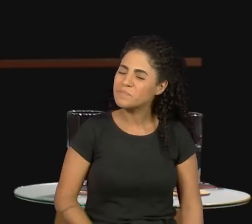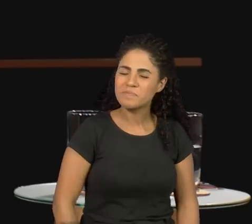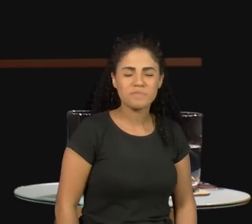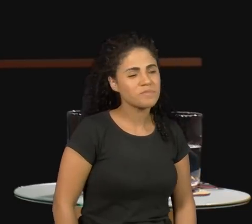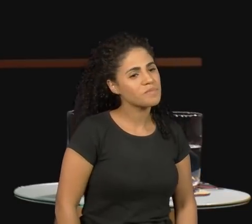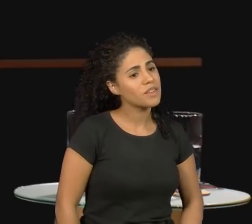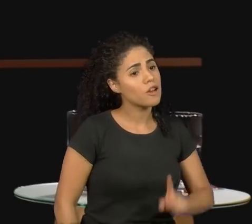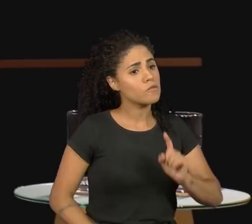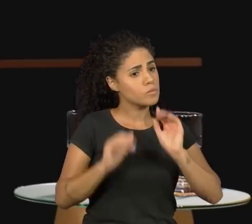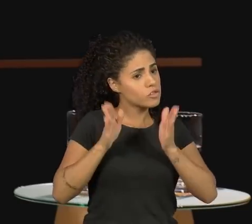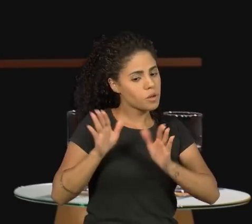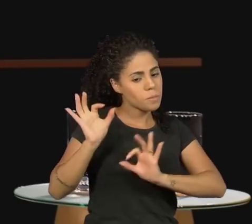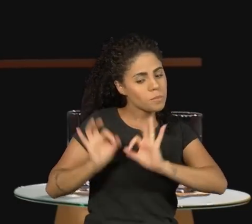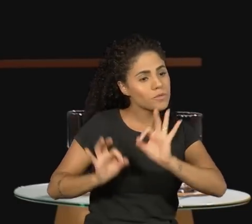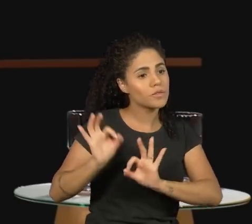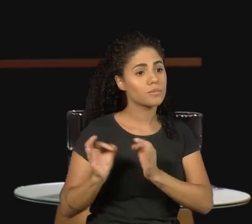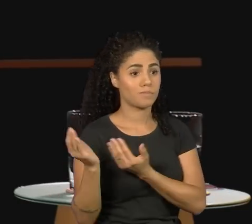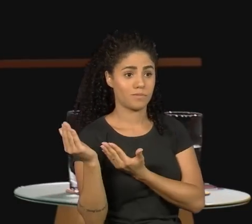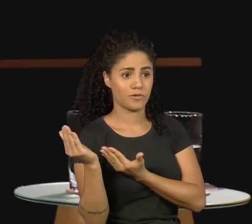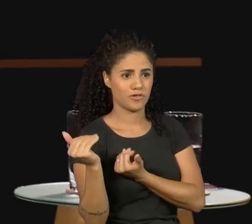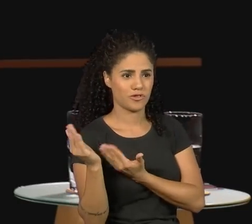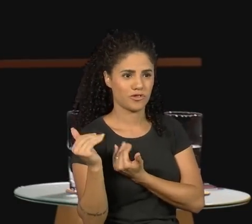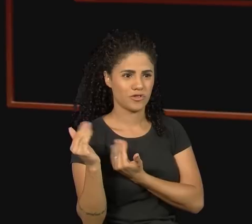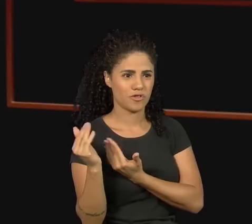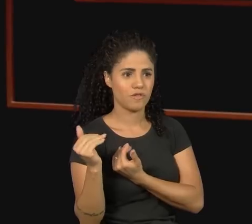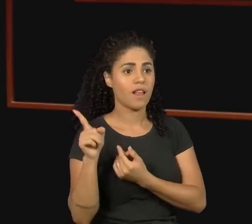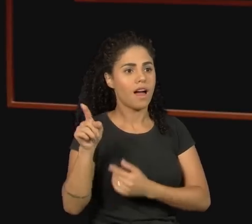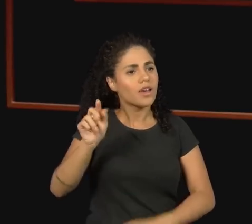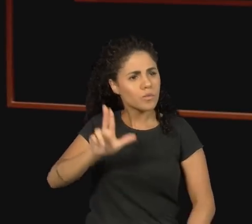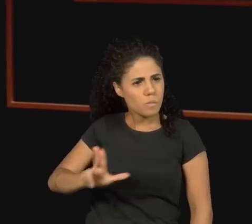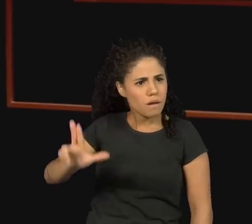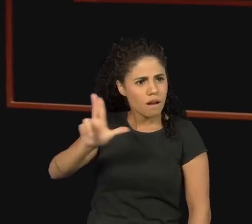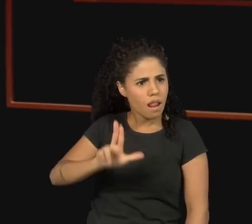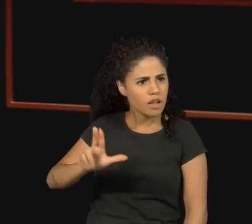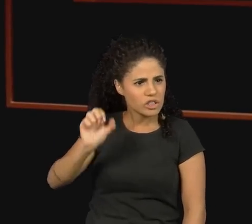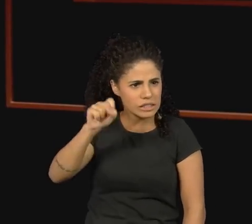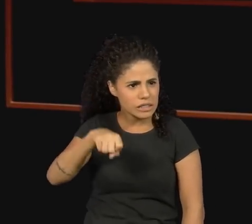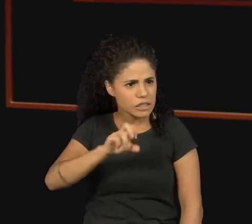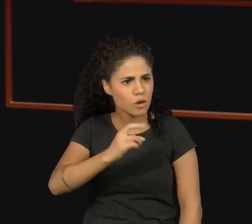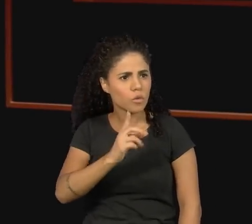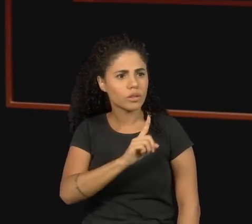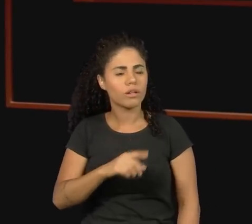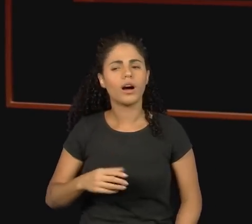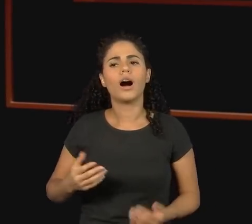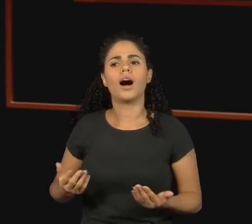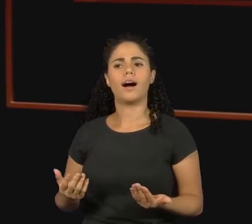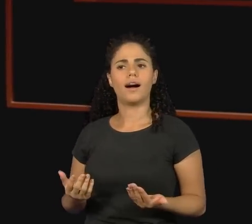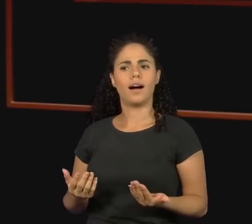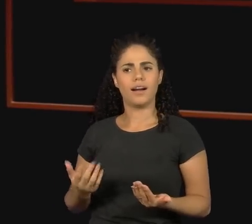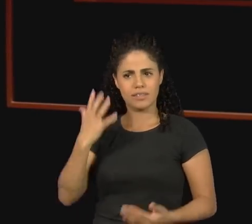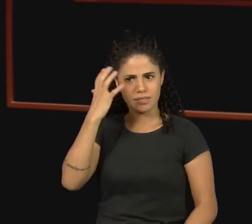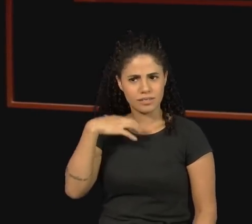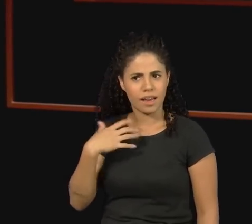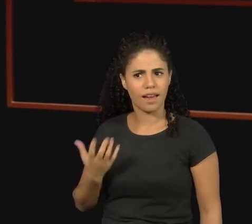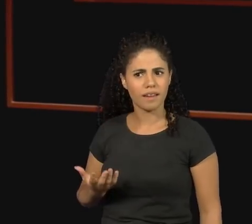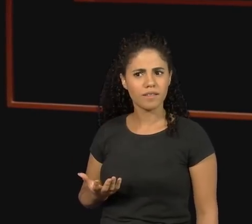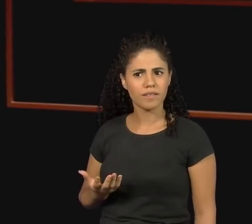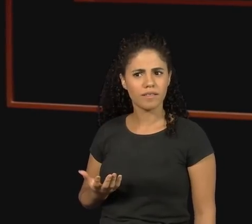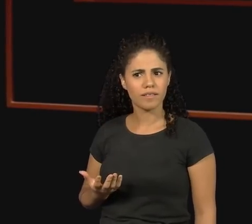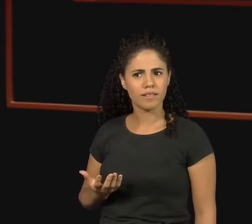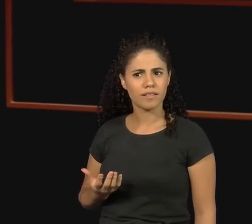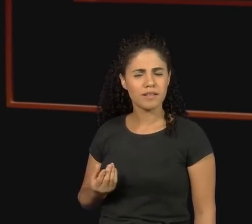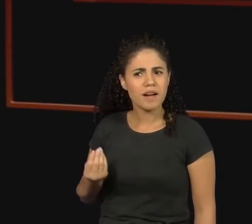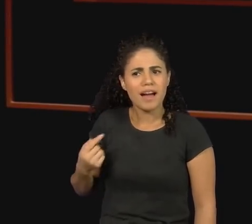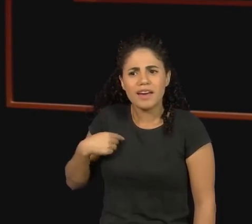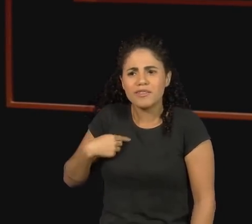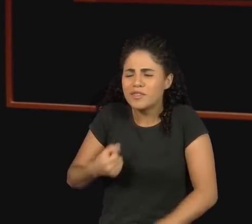havia feito projetos para jovens, acho que lá ainda em Uberlândia, ou não? Gente, você vai fazer isso comigo, que coisa linda já. Eu